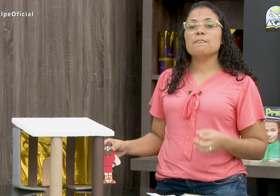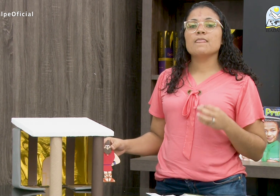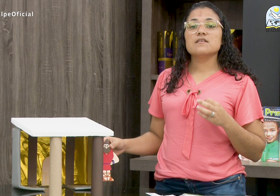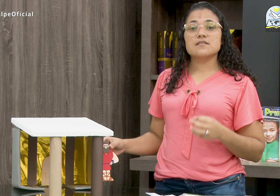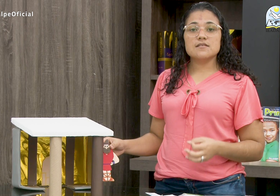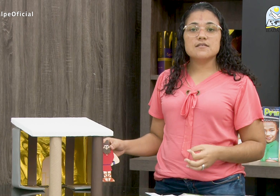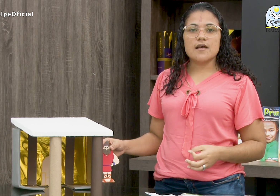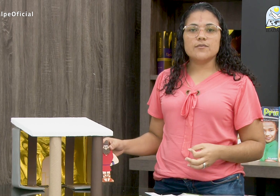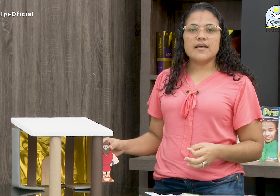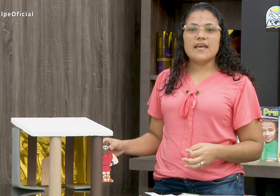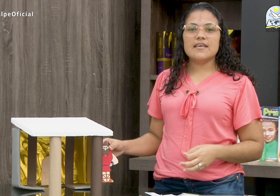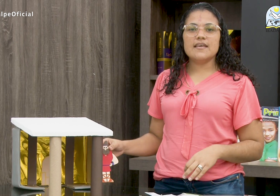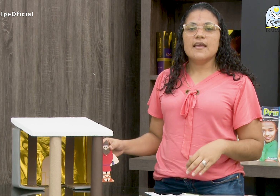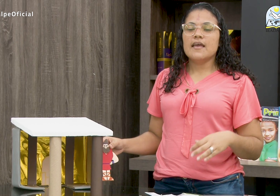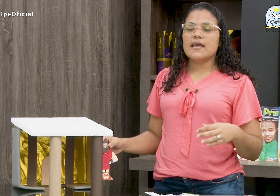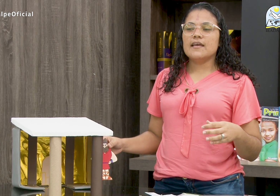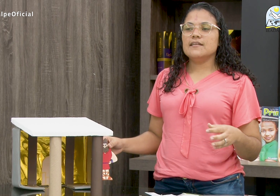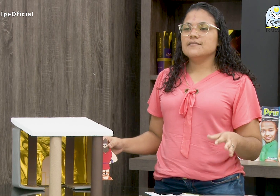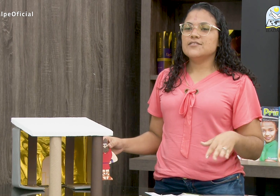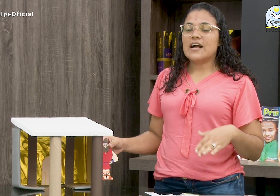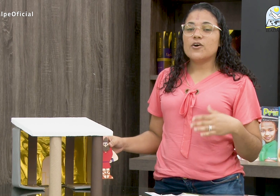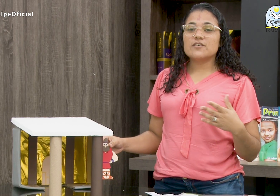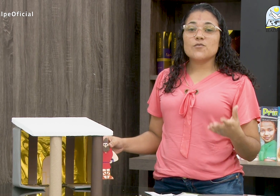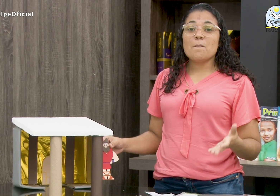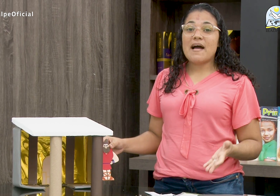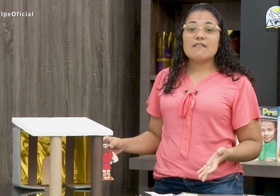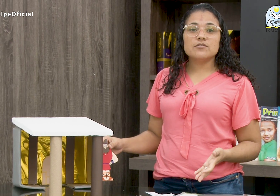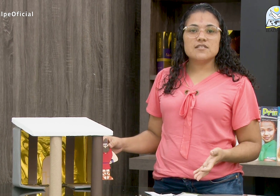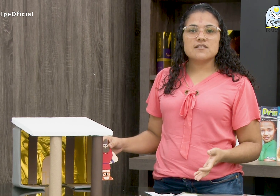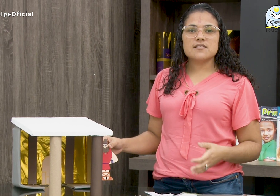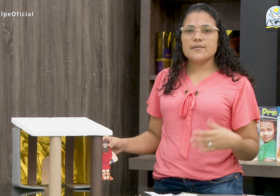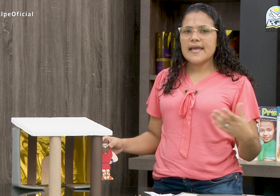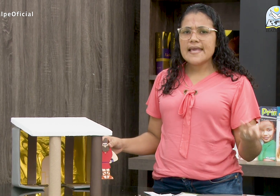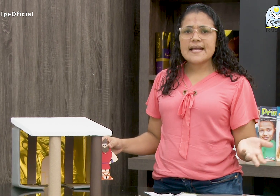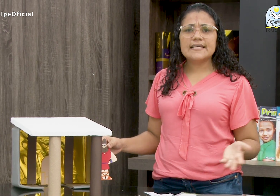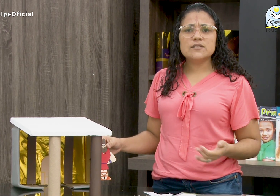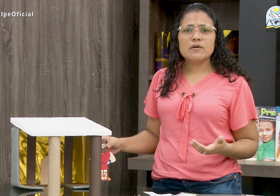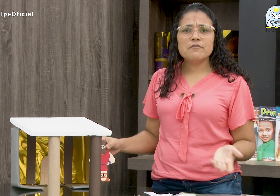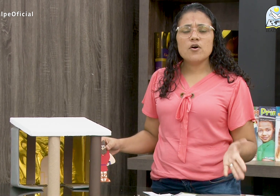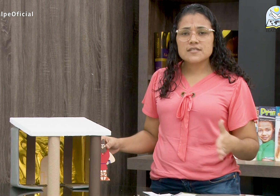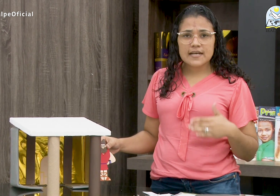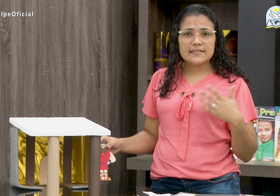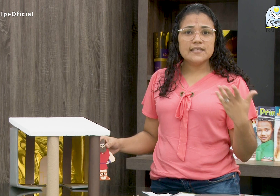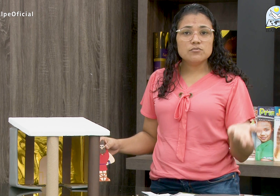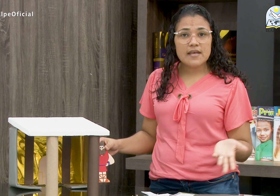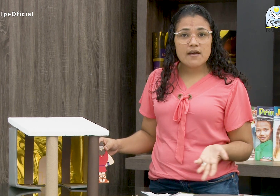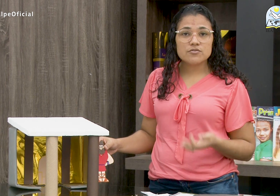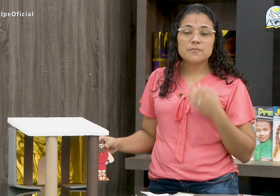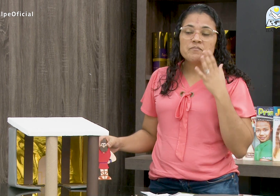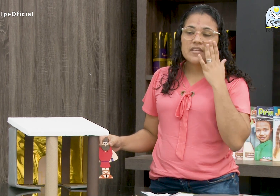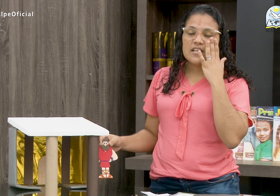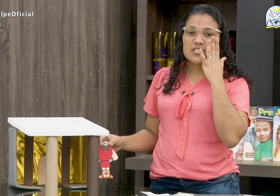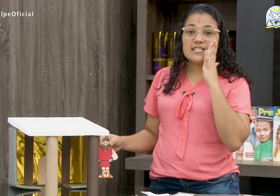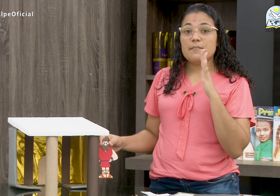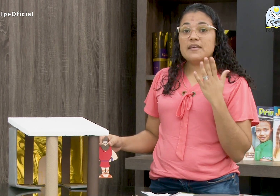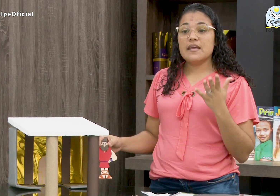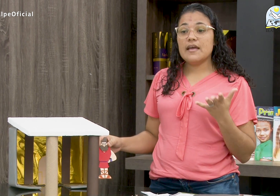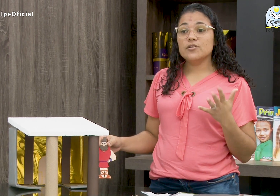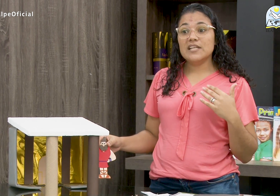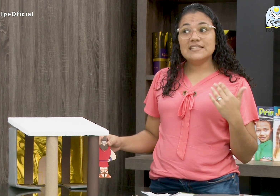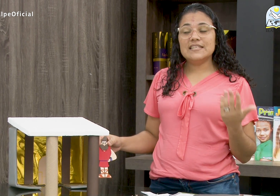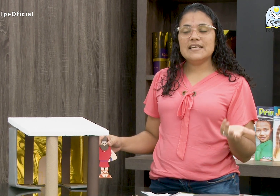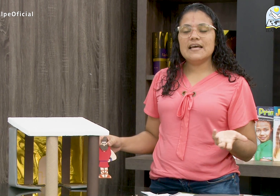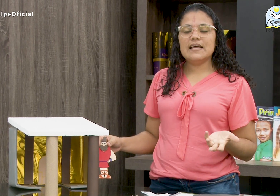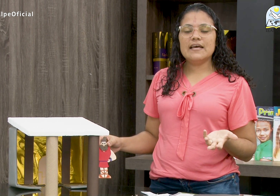prender Sansão, né, e ele agora zombavam de Sansão. E aí, cadê tua força? Cadê teu Deus? E a gente sabe que